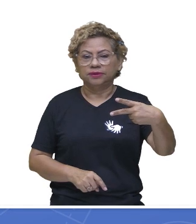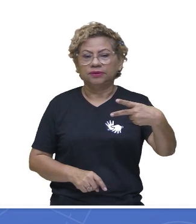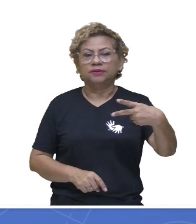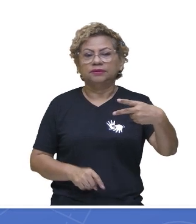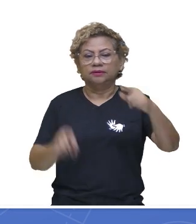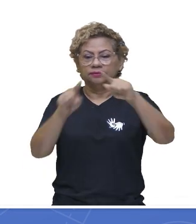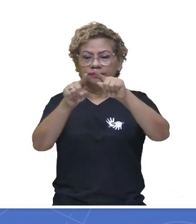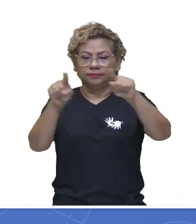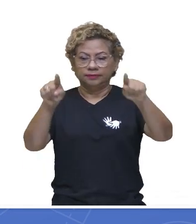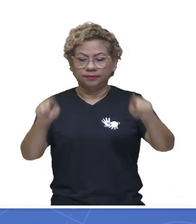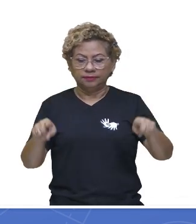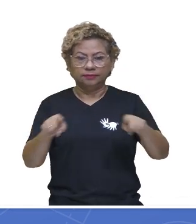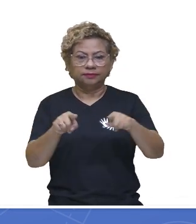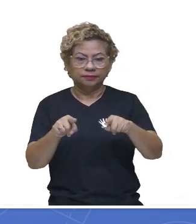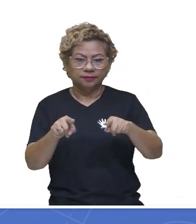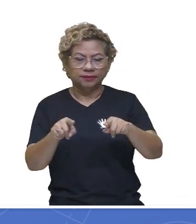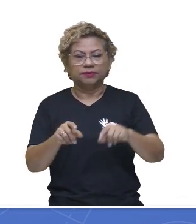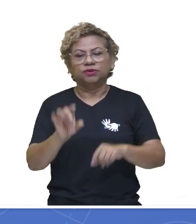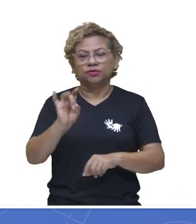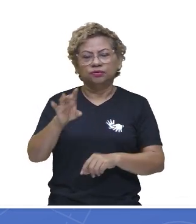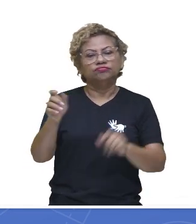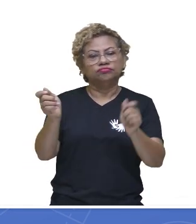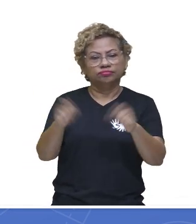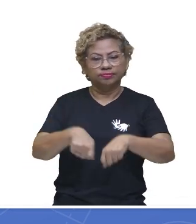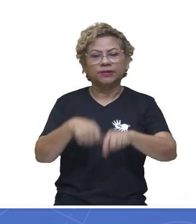Só é possível multiplicar